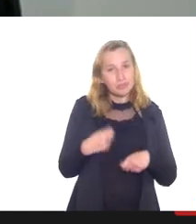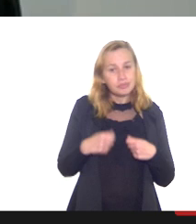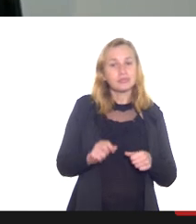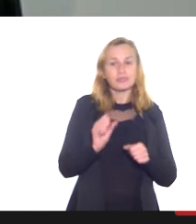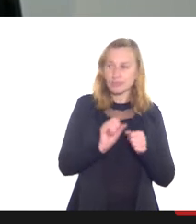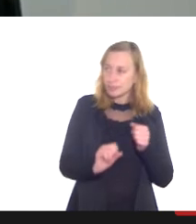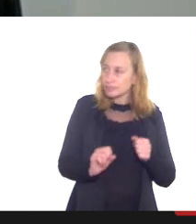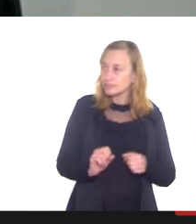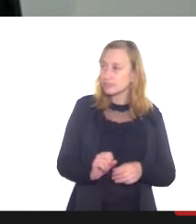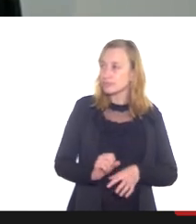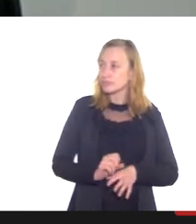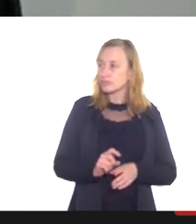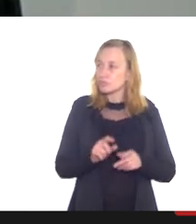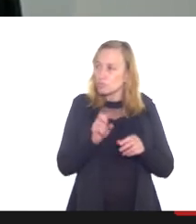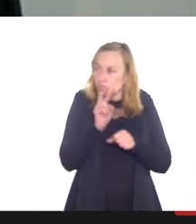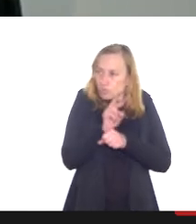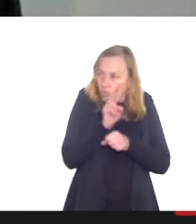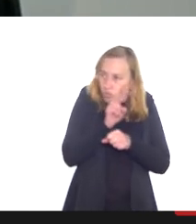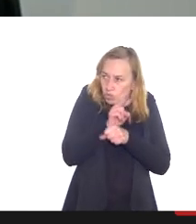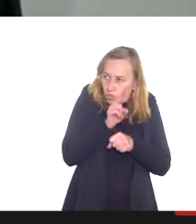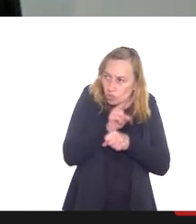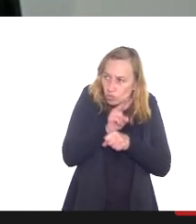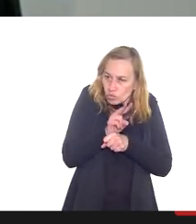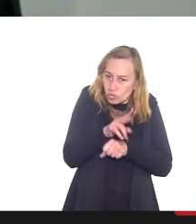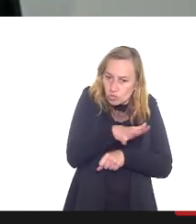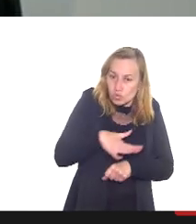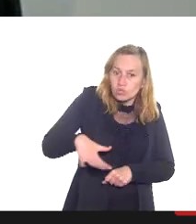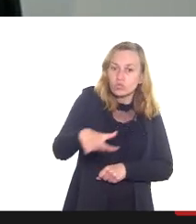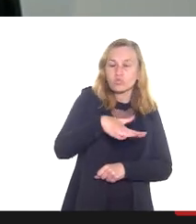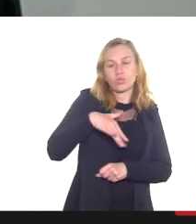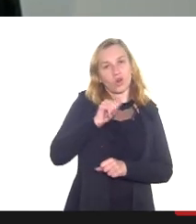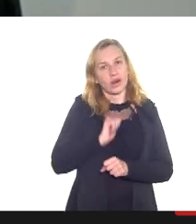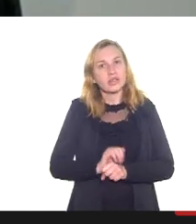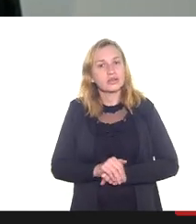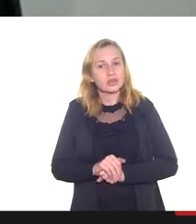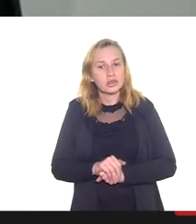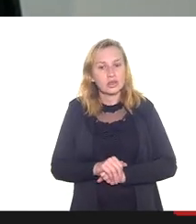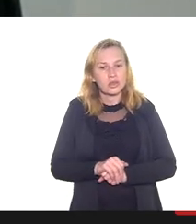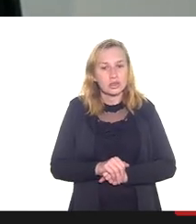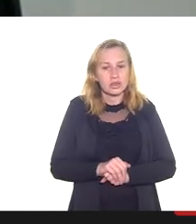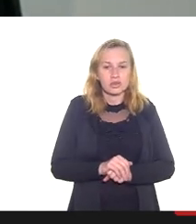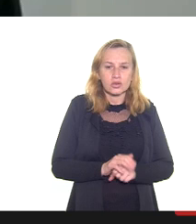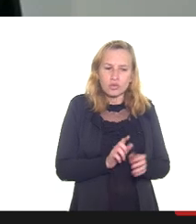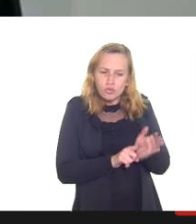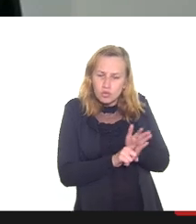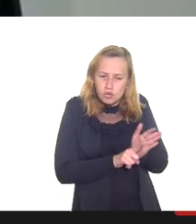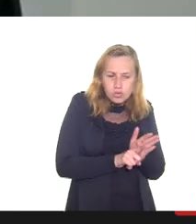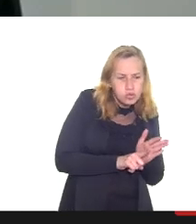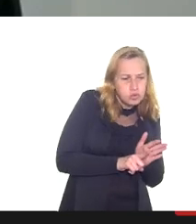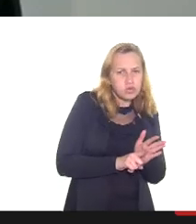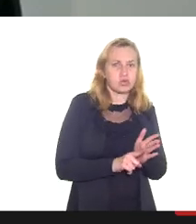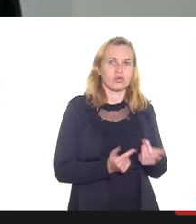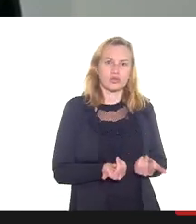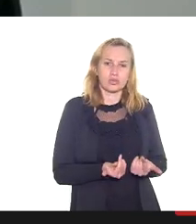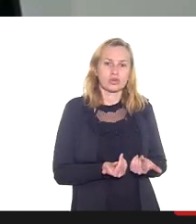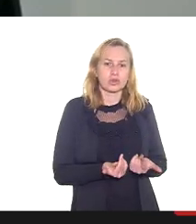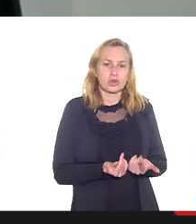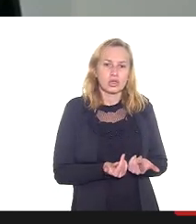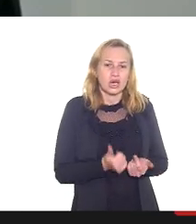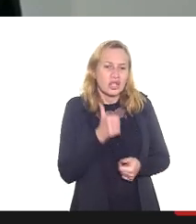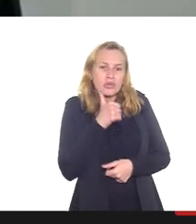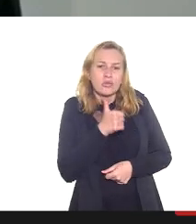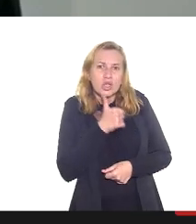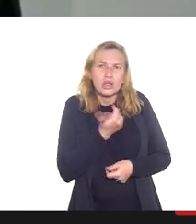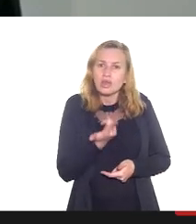fazer o monitoramento nos espaços onde elas dormem, as vistorias. E essas meninas